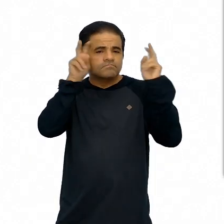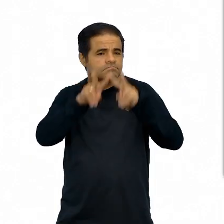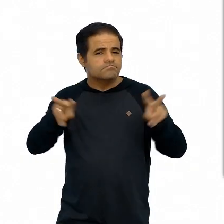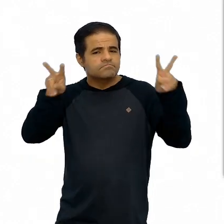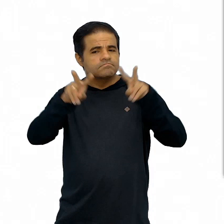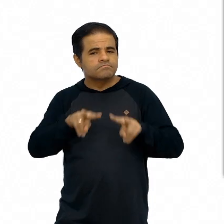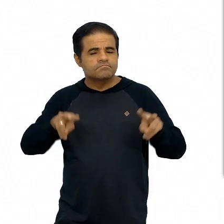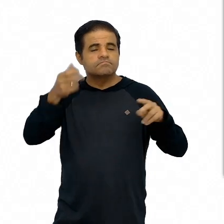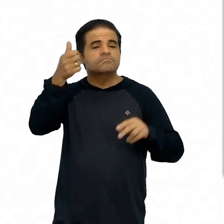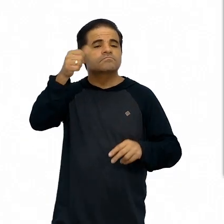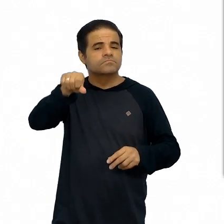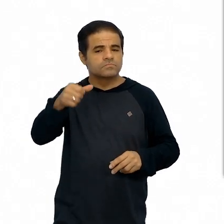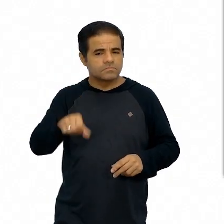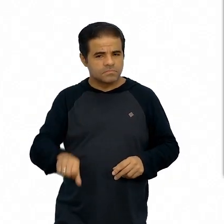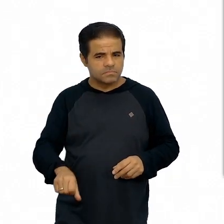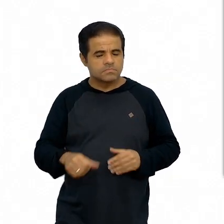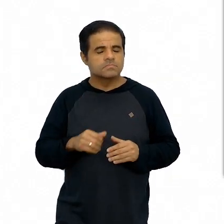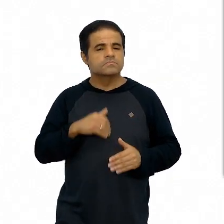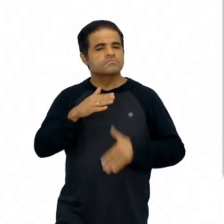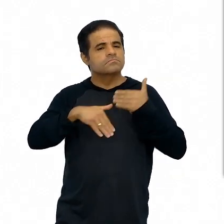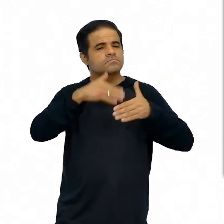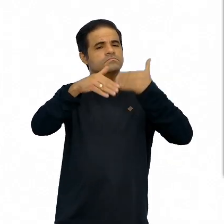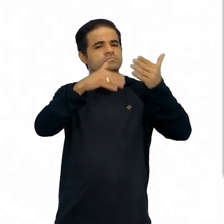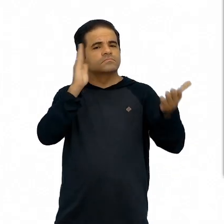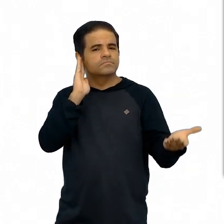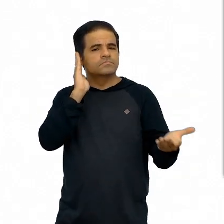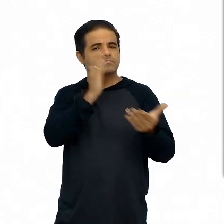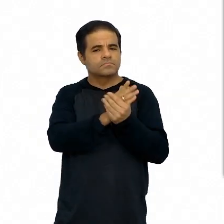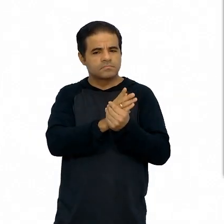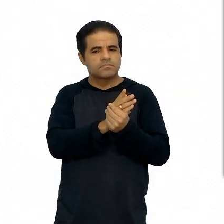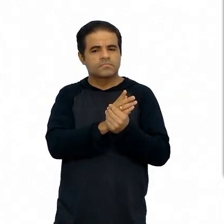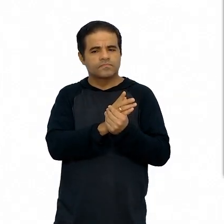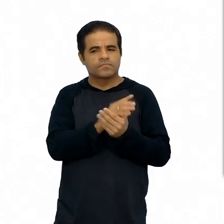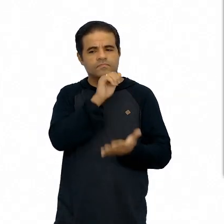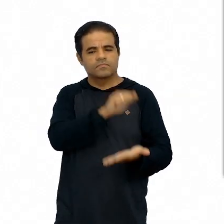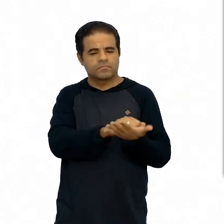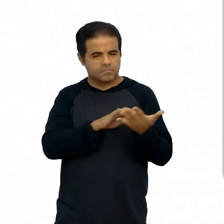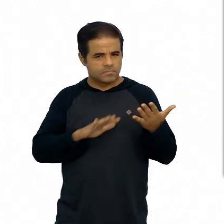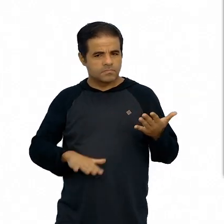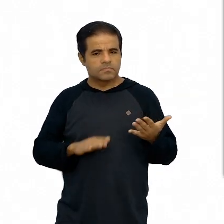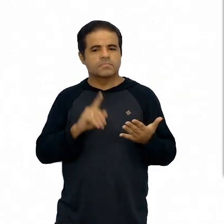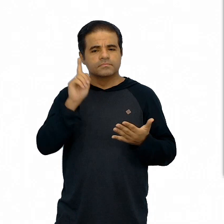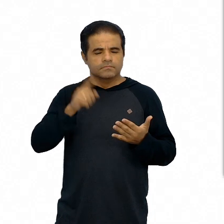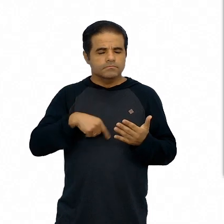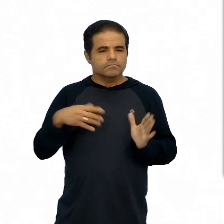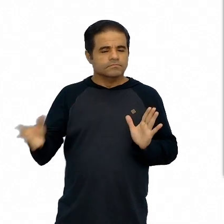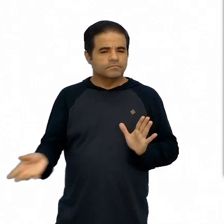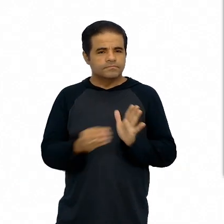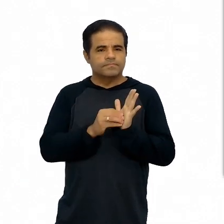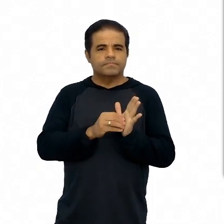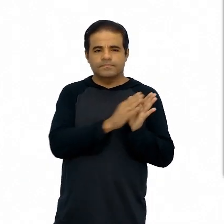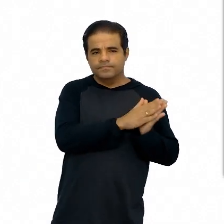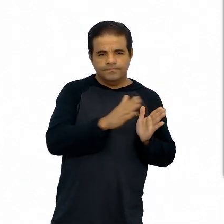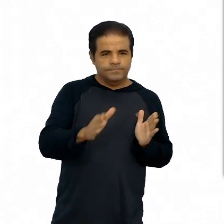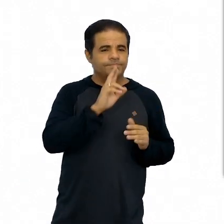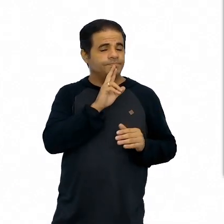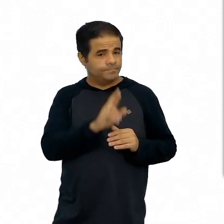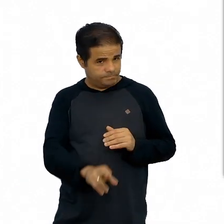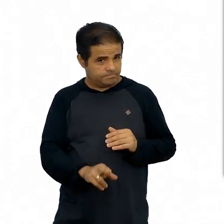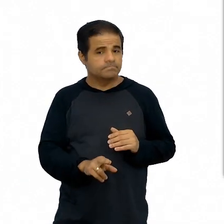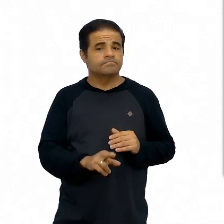viabilizar a avaliação processual no final da sequência da atividade. Ressaltamos que o resultado